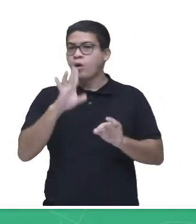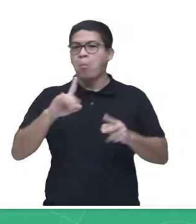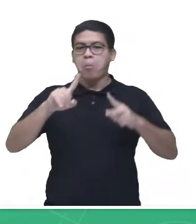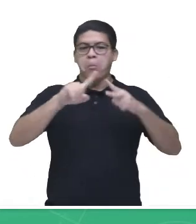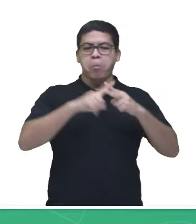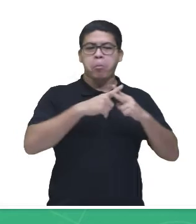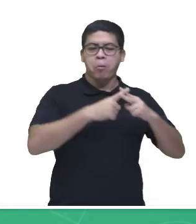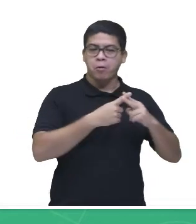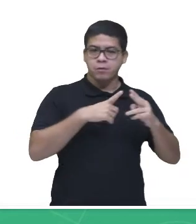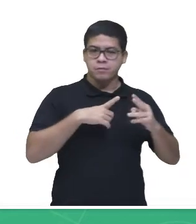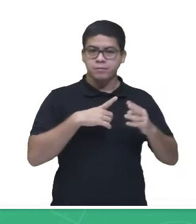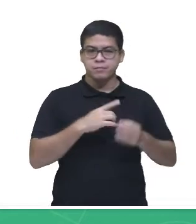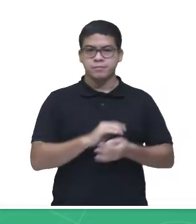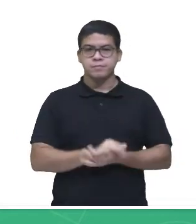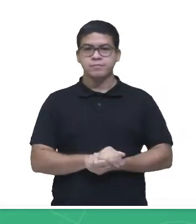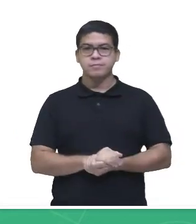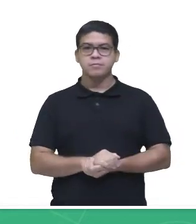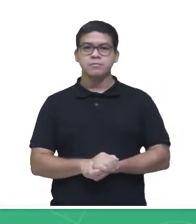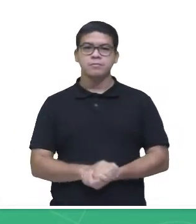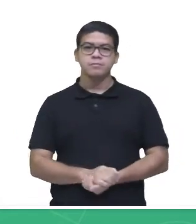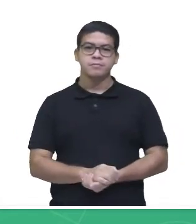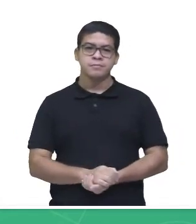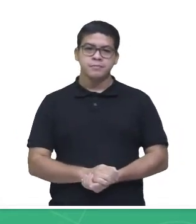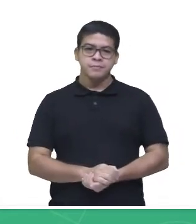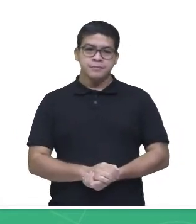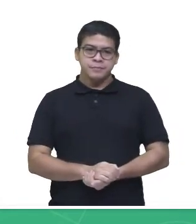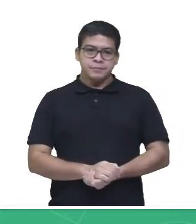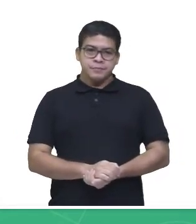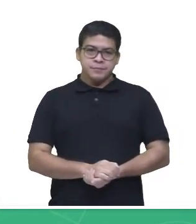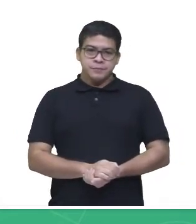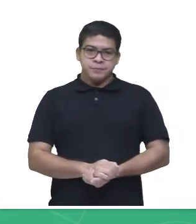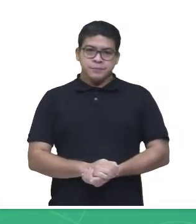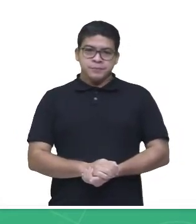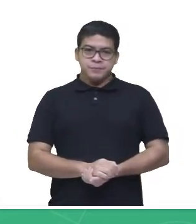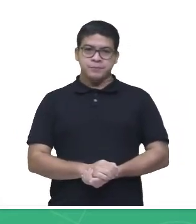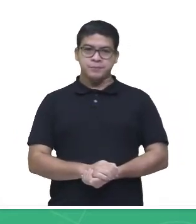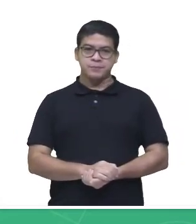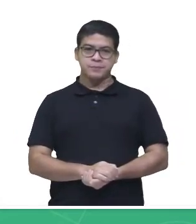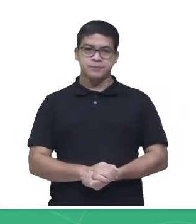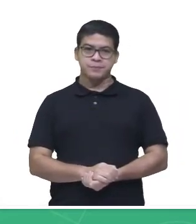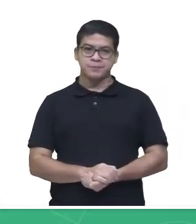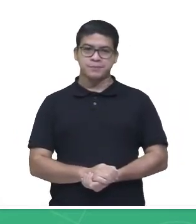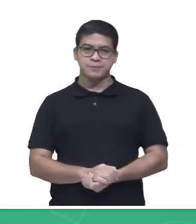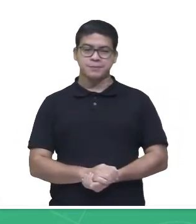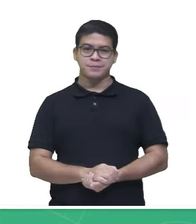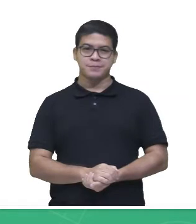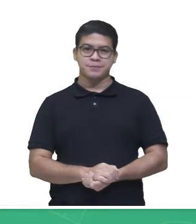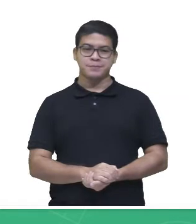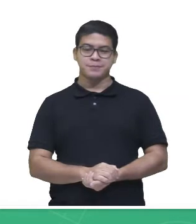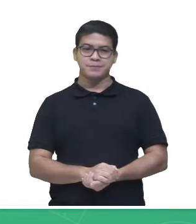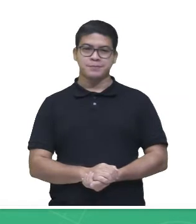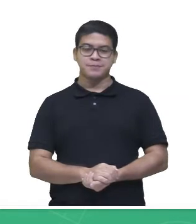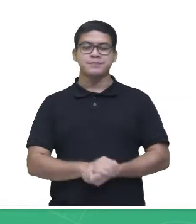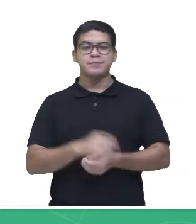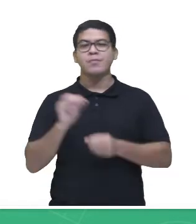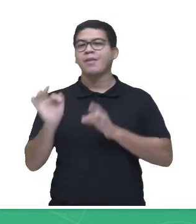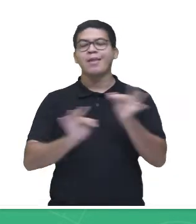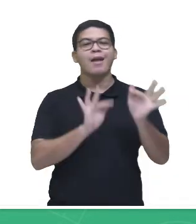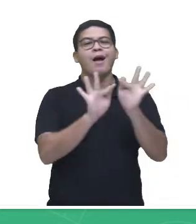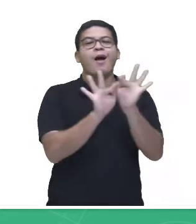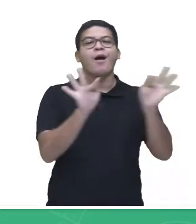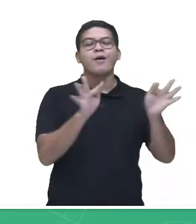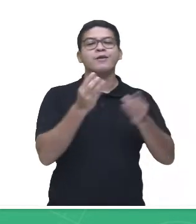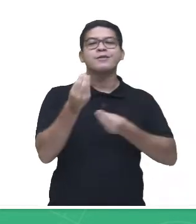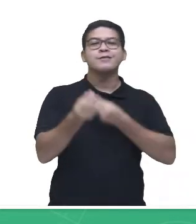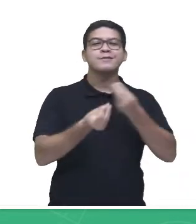vamos lá. Olha, eu gostaria de começar com vocês com esta imagem aqui. Com esta frase, com este